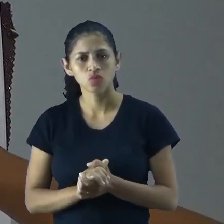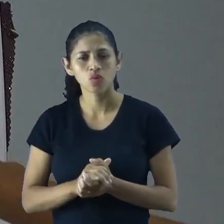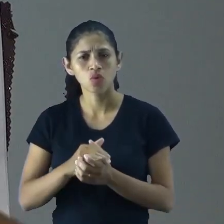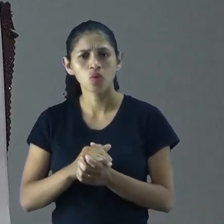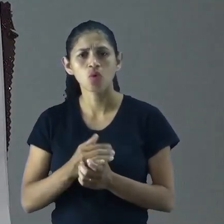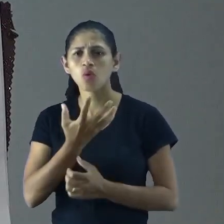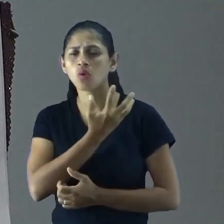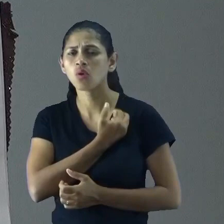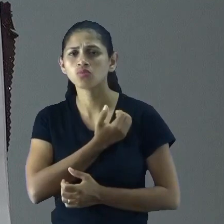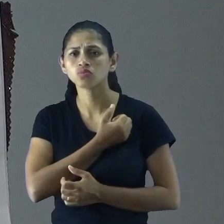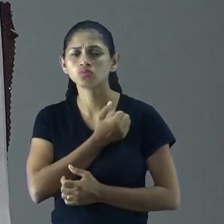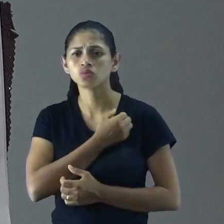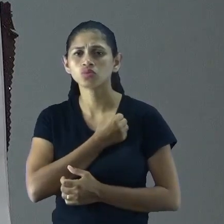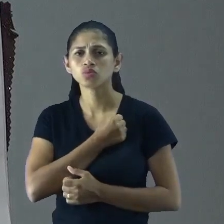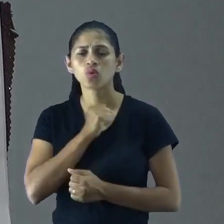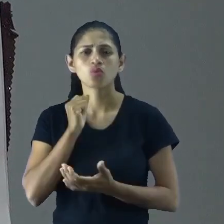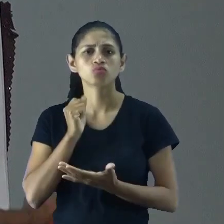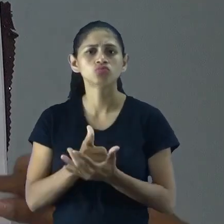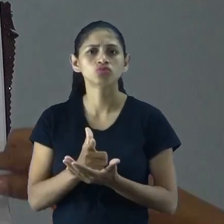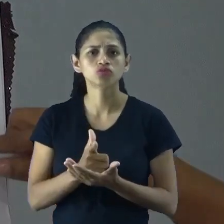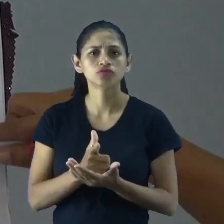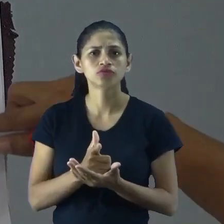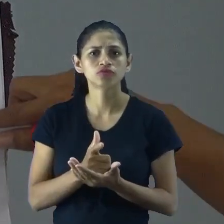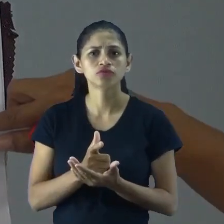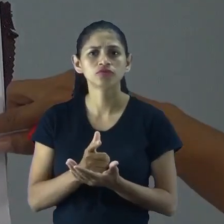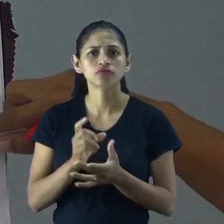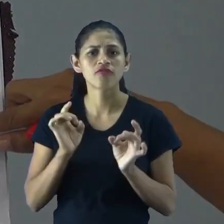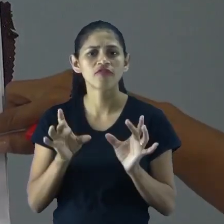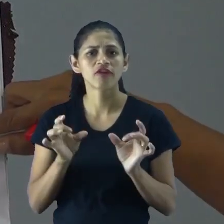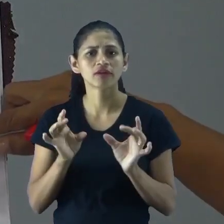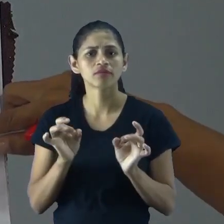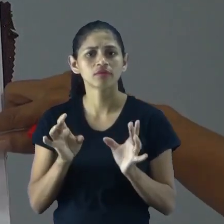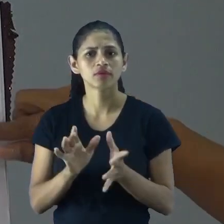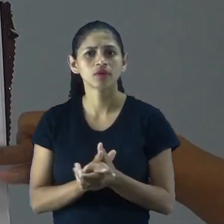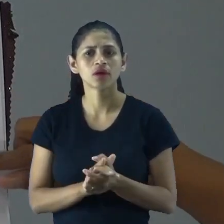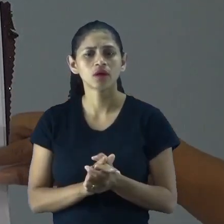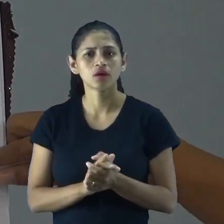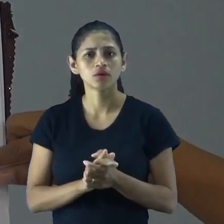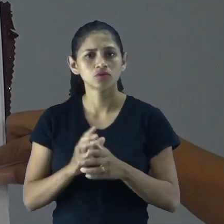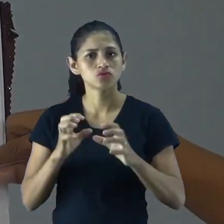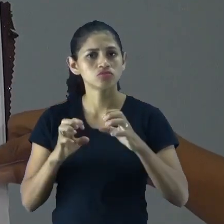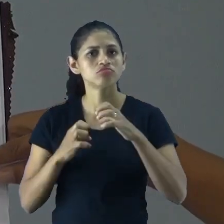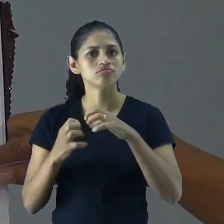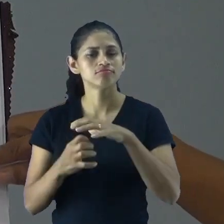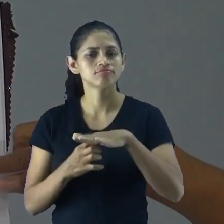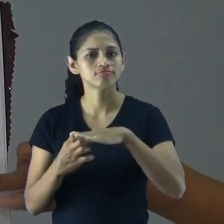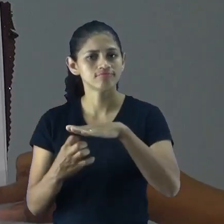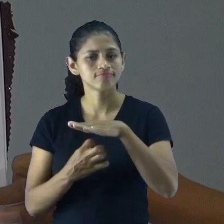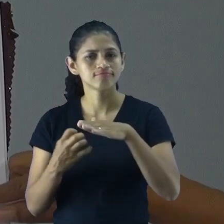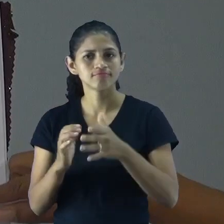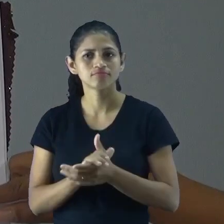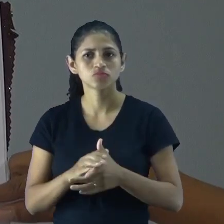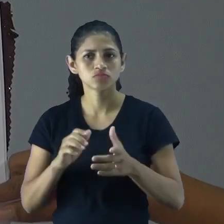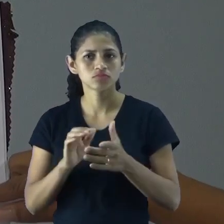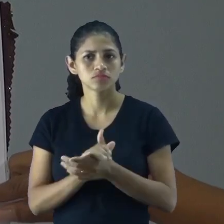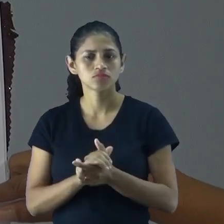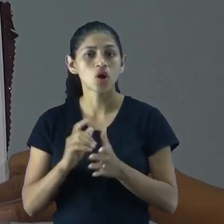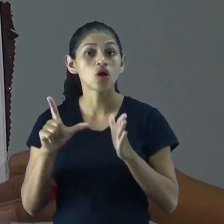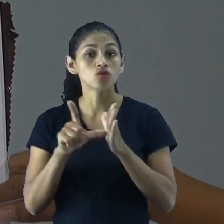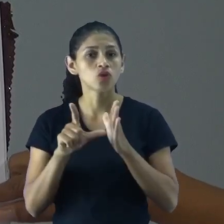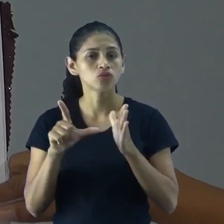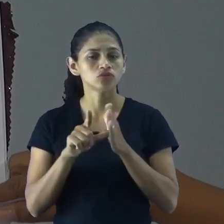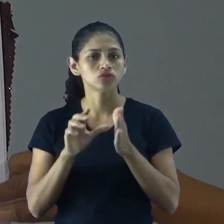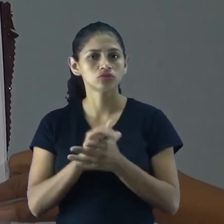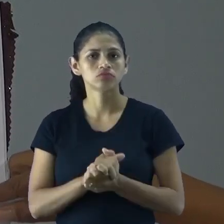de departamento então é um gráfico de coluna um gráfico de barra ou um gráfico de